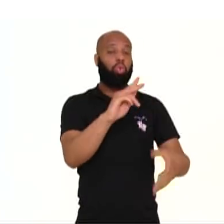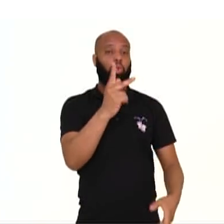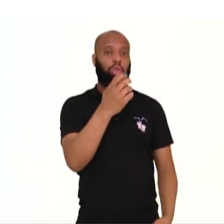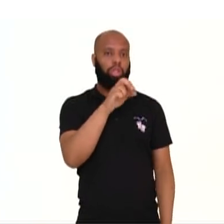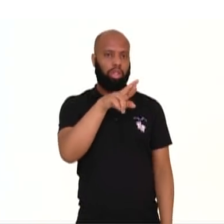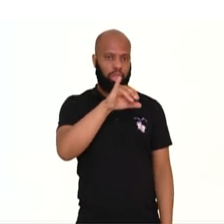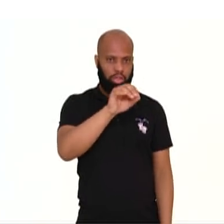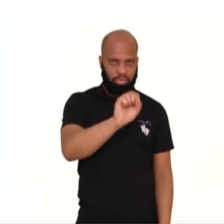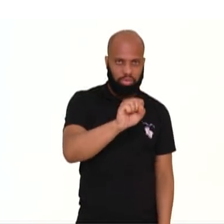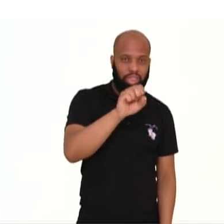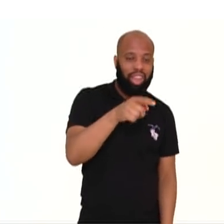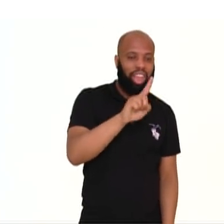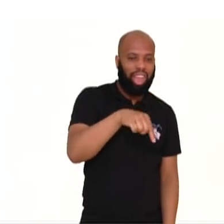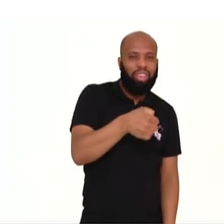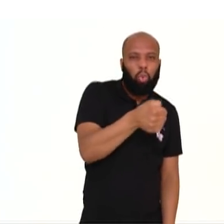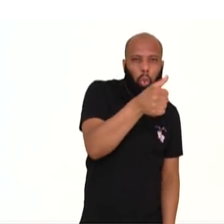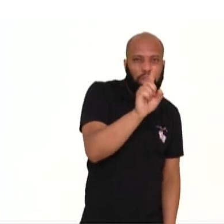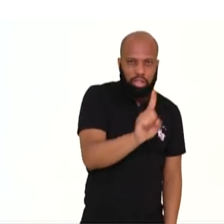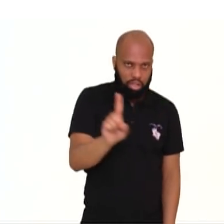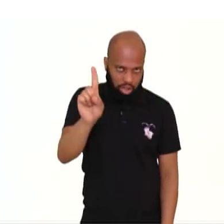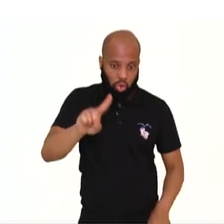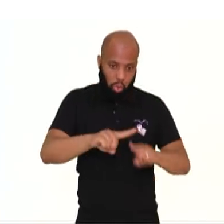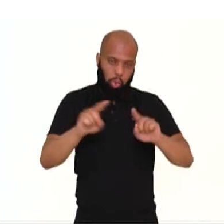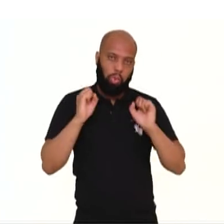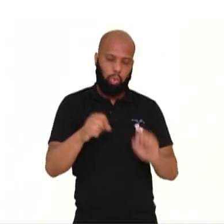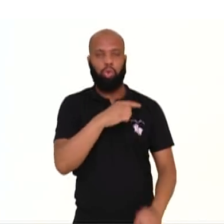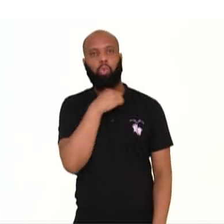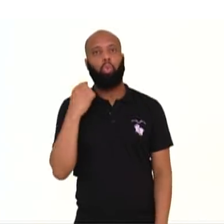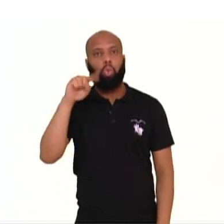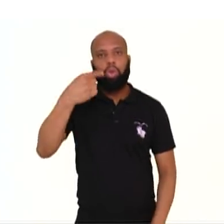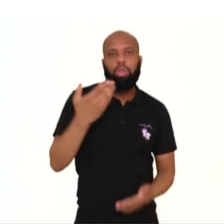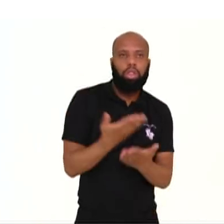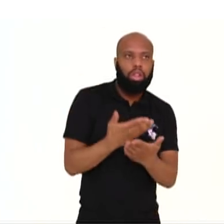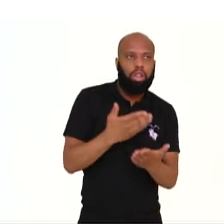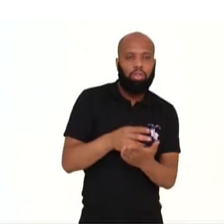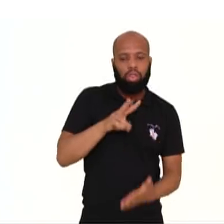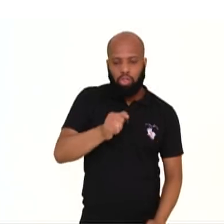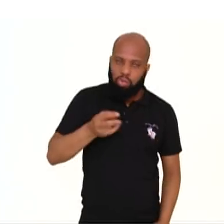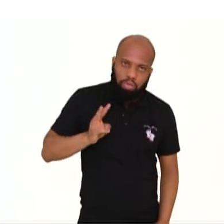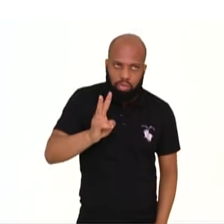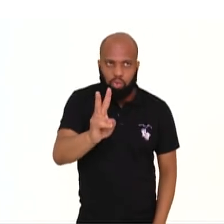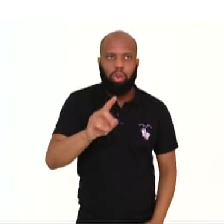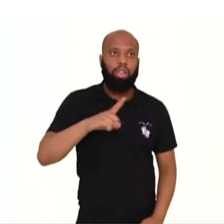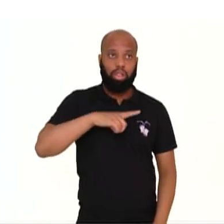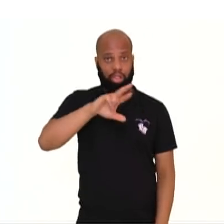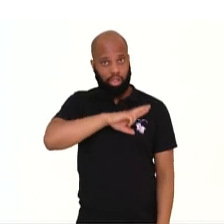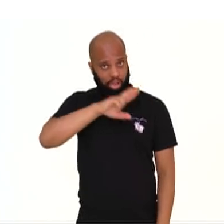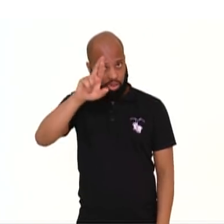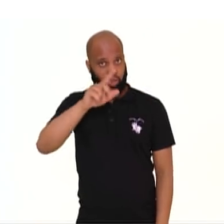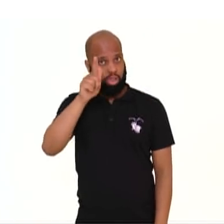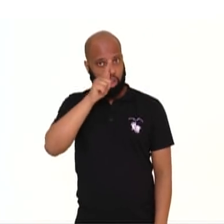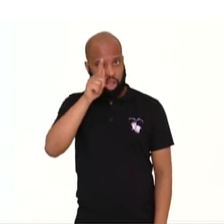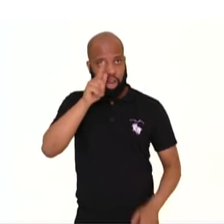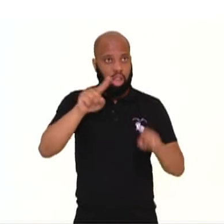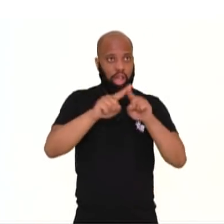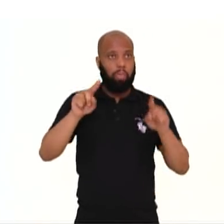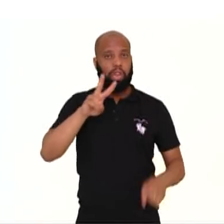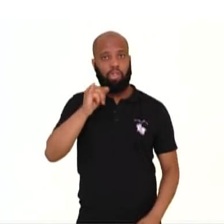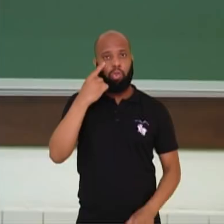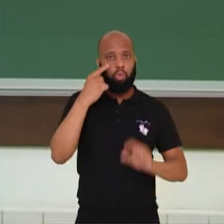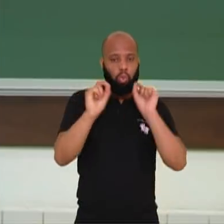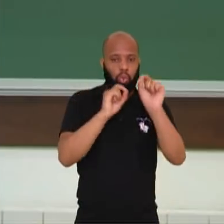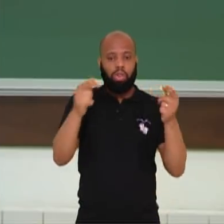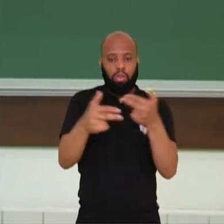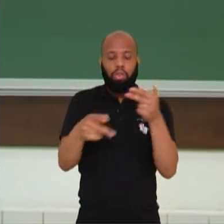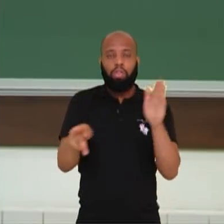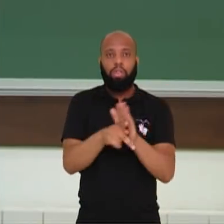os deuses, eram, porém, mortais. Na próxima aula, continuamos com a religião grega, mas vamos ver os